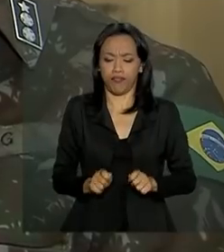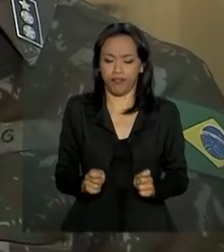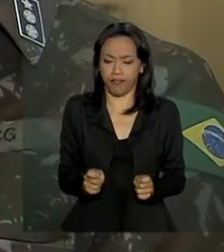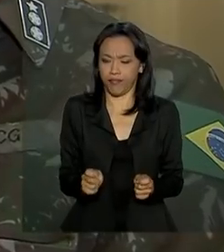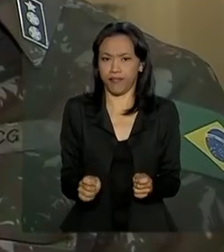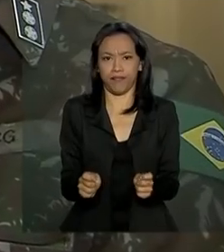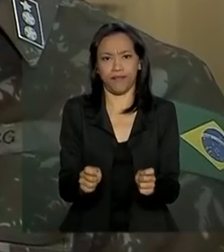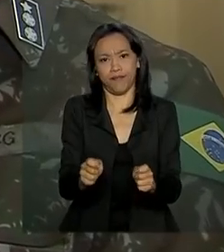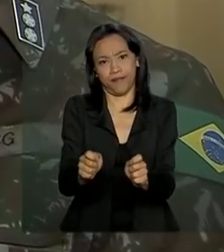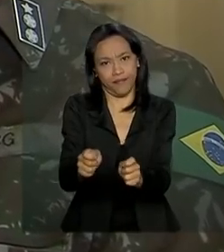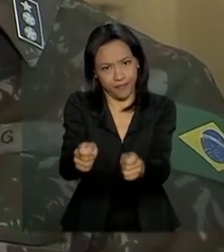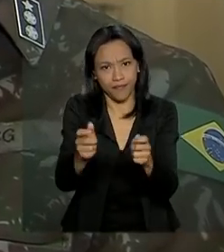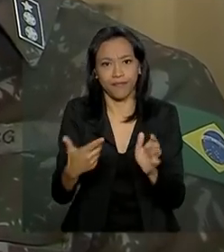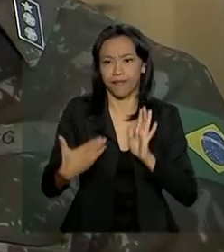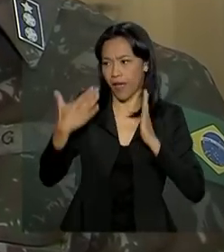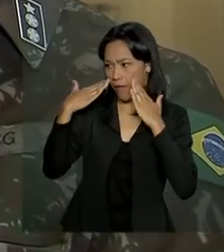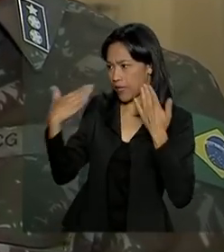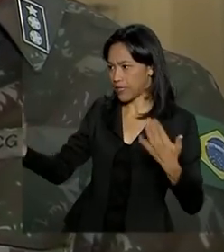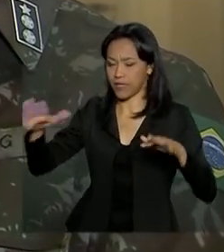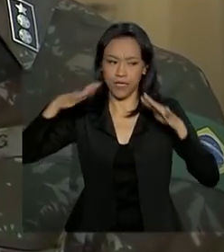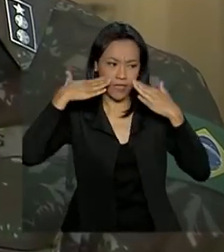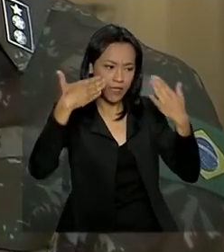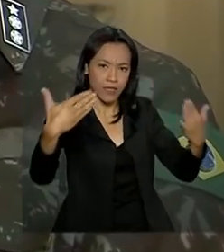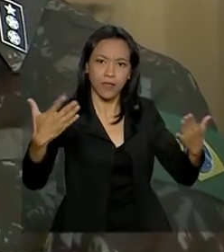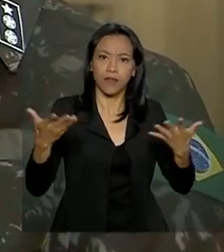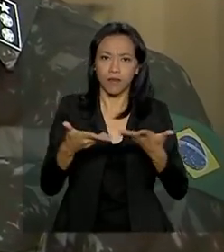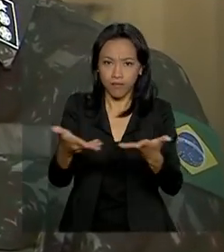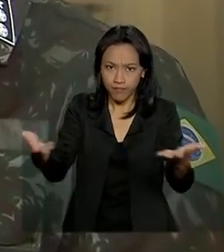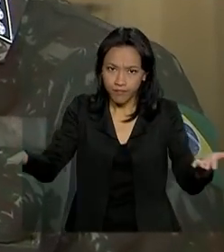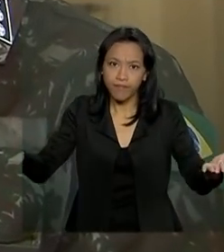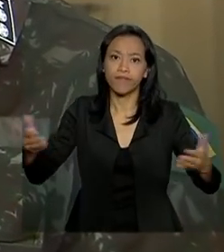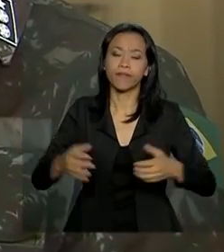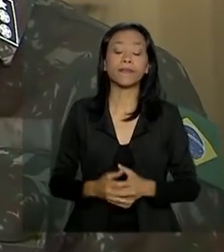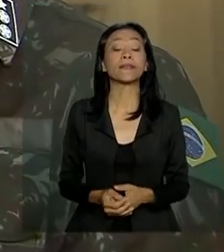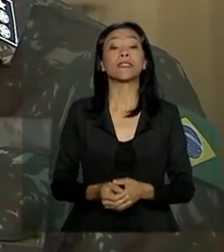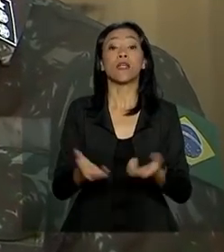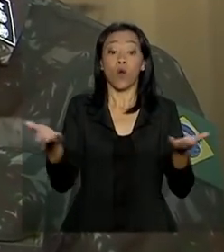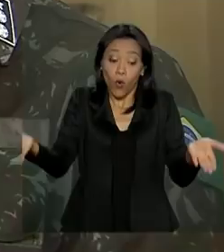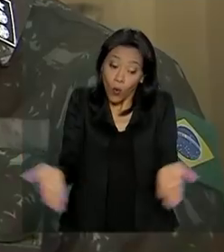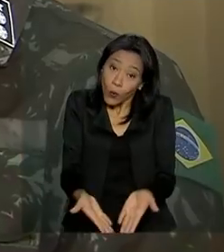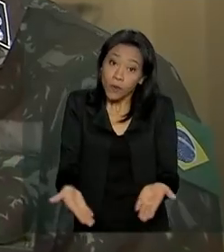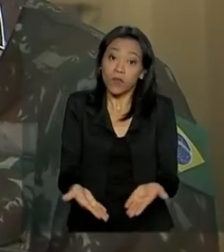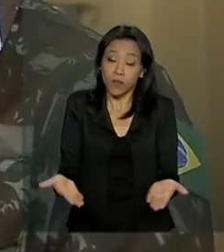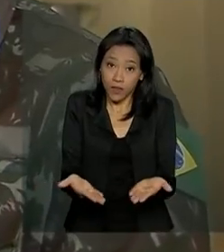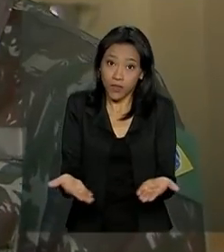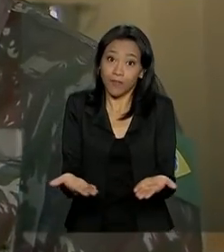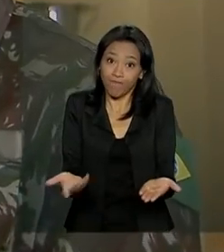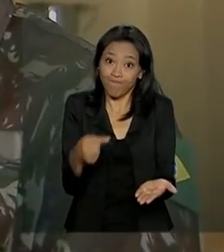tradicional apresentação nos exércitos hipomóveis. Nos dias atuais,